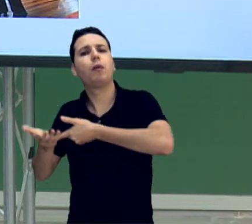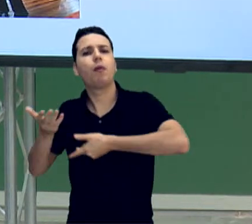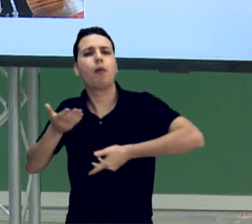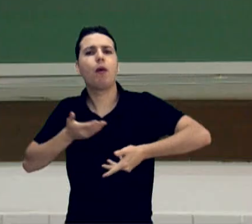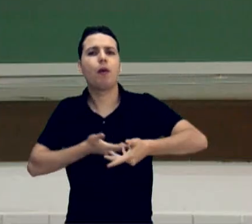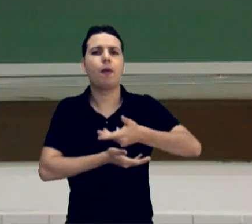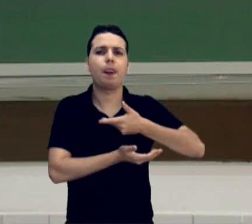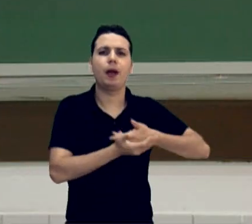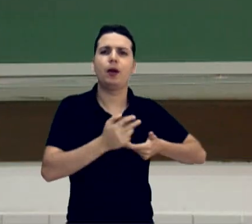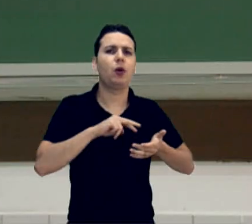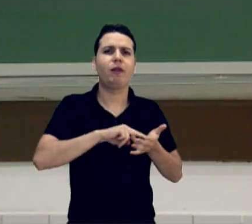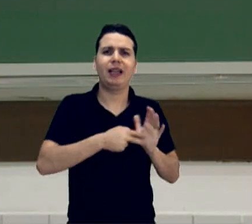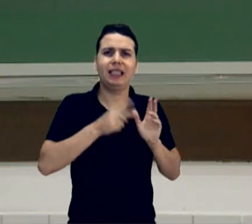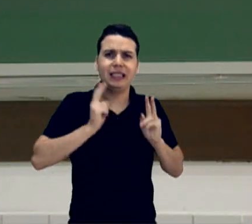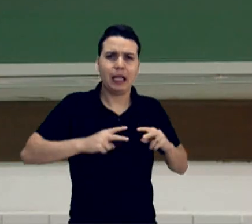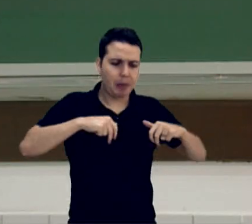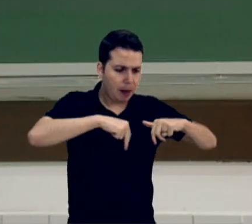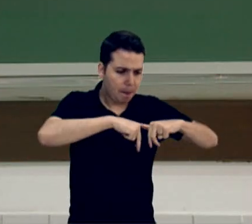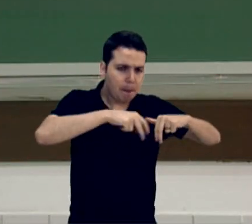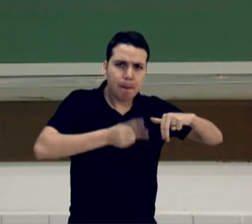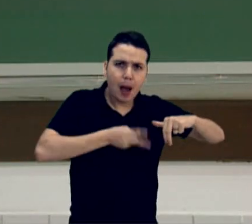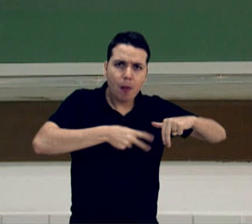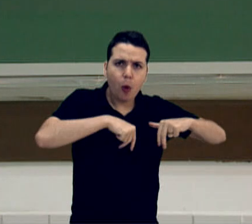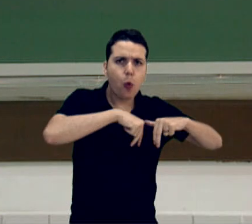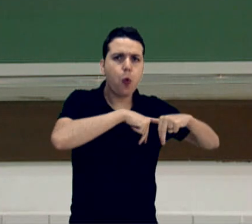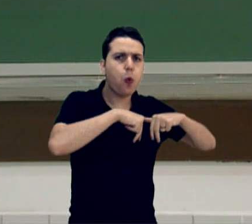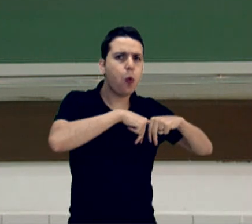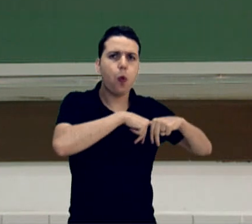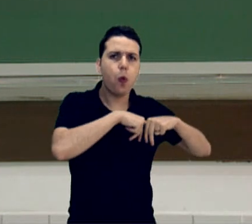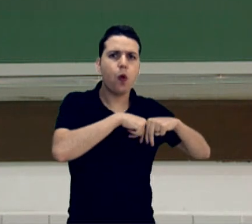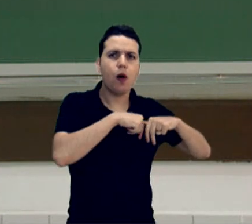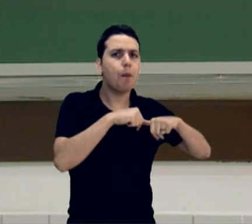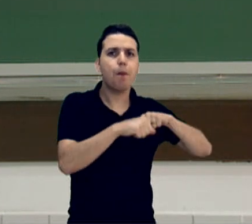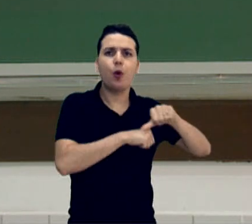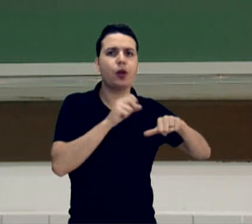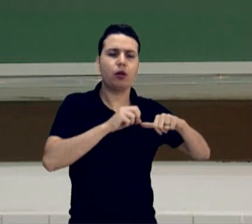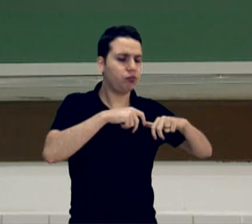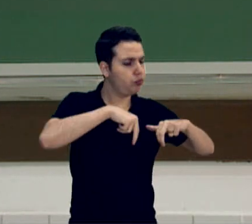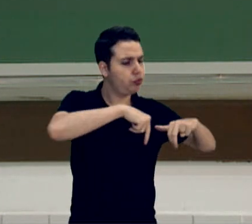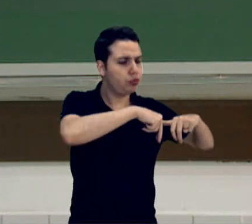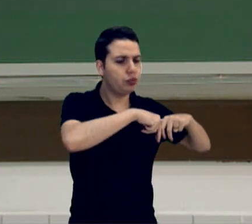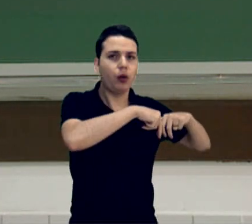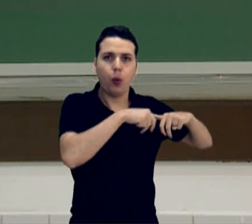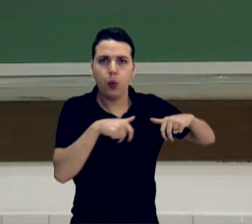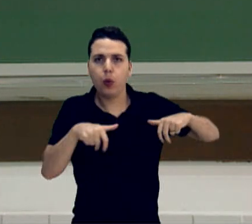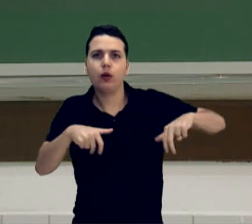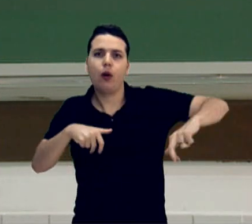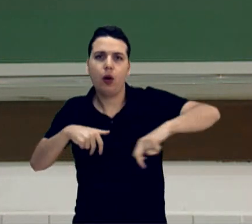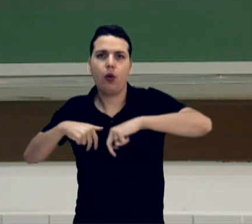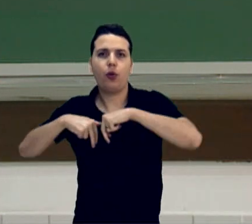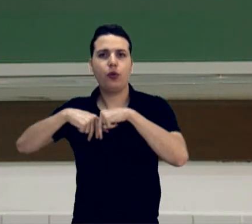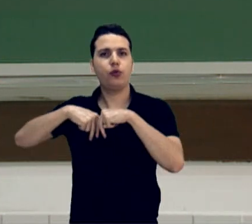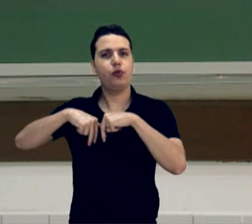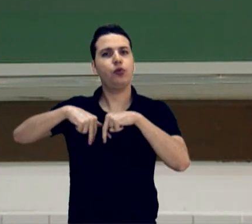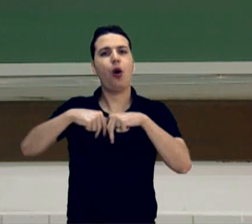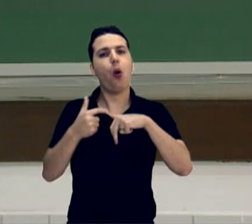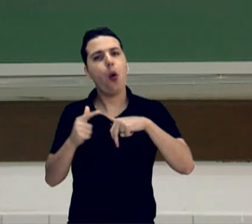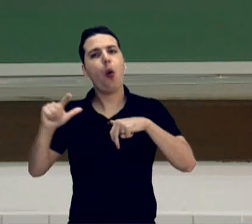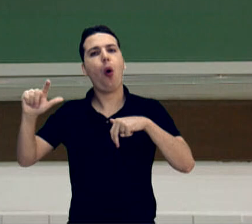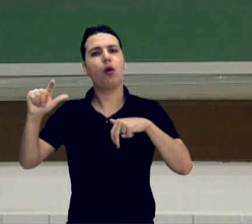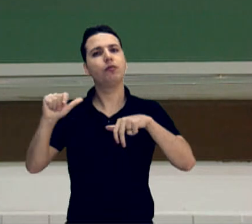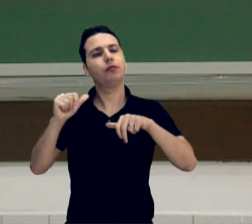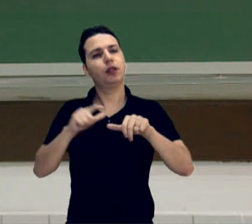significa que a pessoa vai dançar sempre com o mesmo par, muitas vezes há essa troca. E aí são trocadas